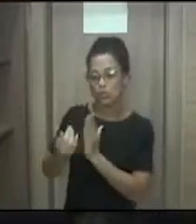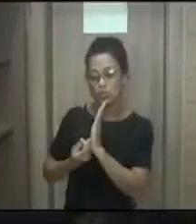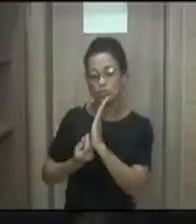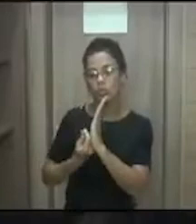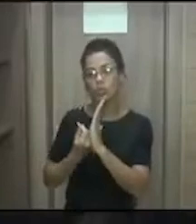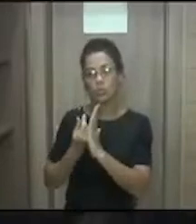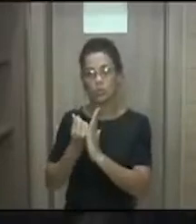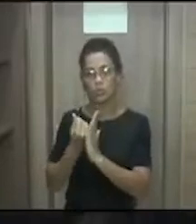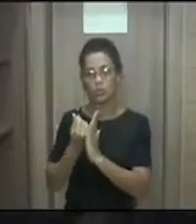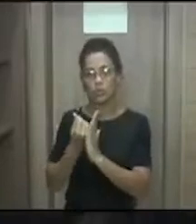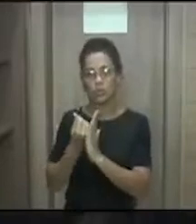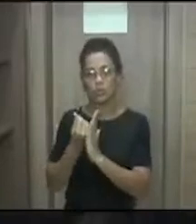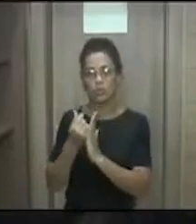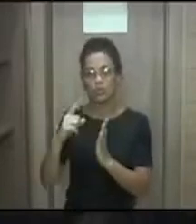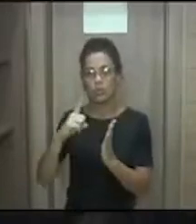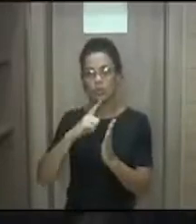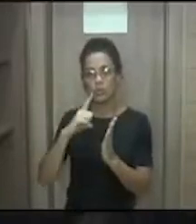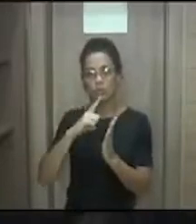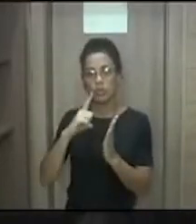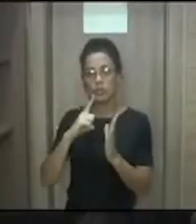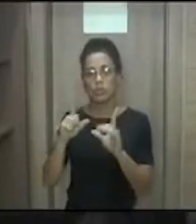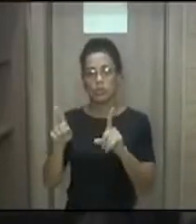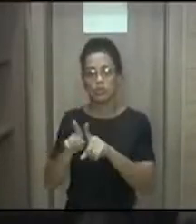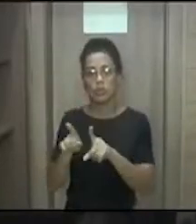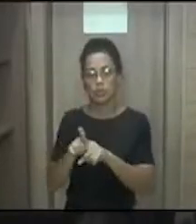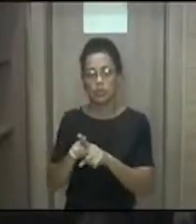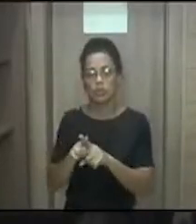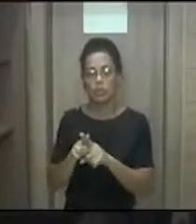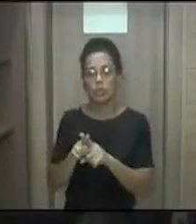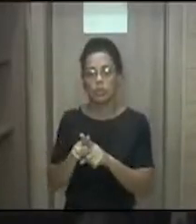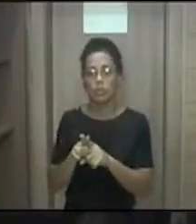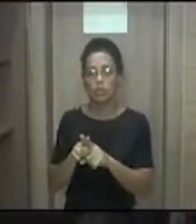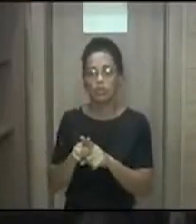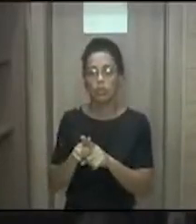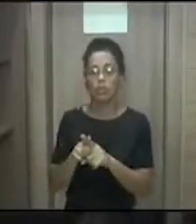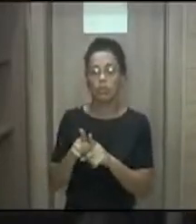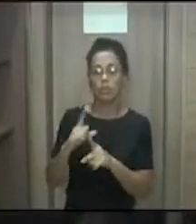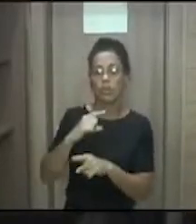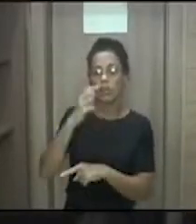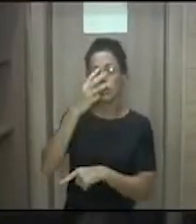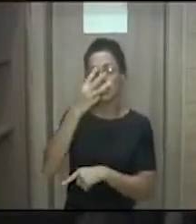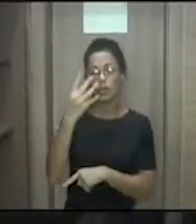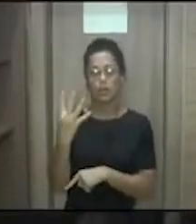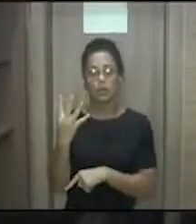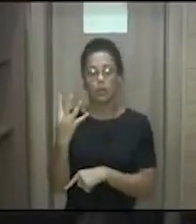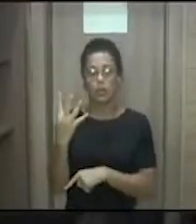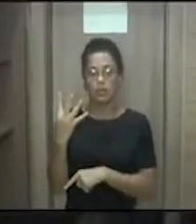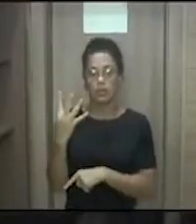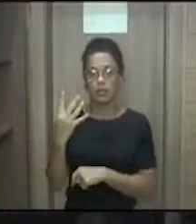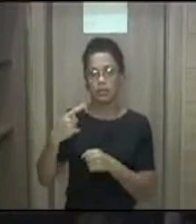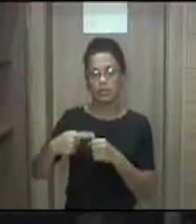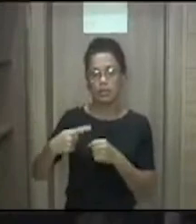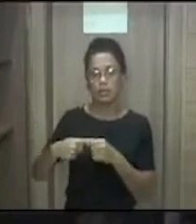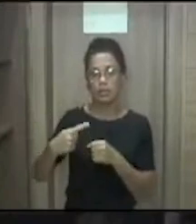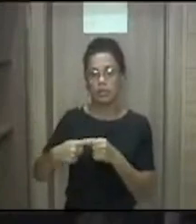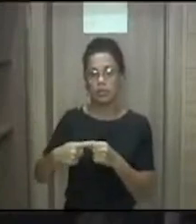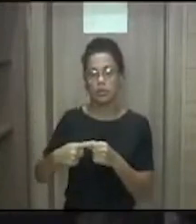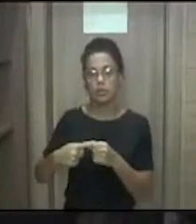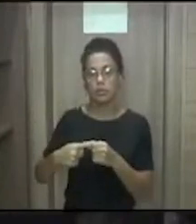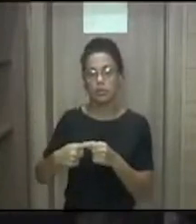um enorme desafio, enorme. Dos 34 municípios, apenas 12 a gente